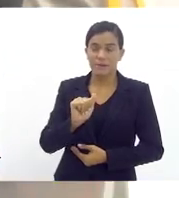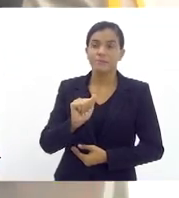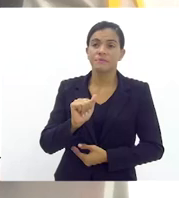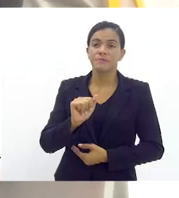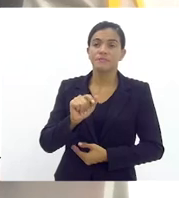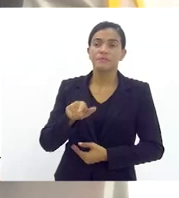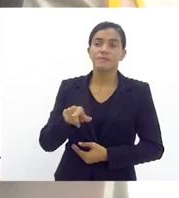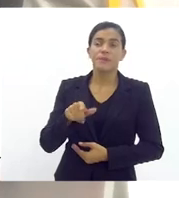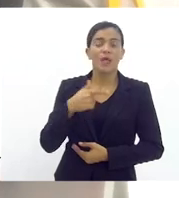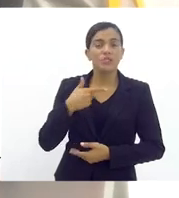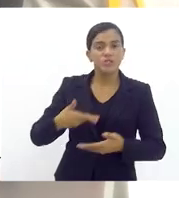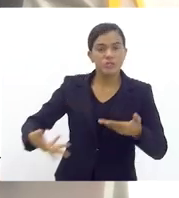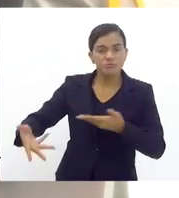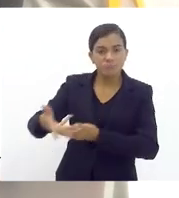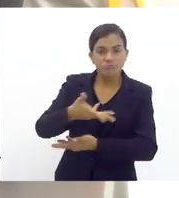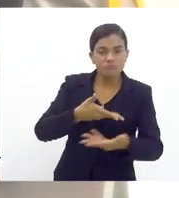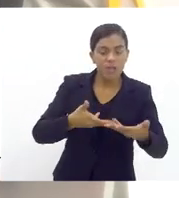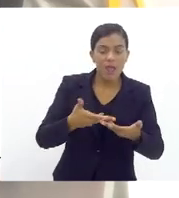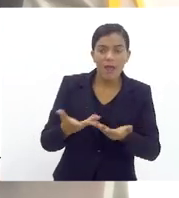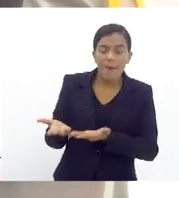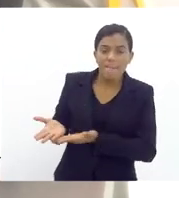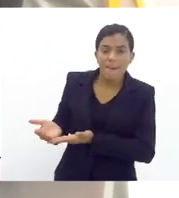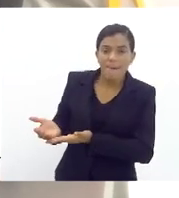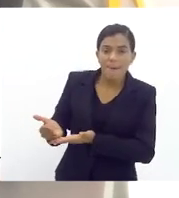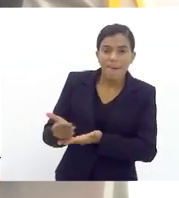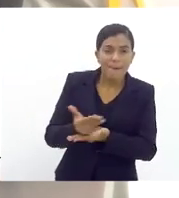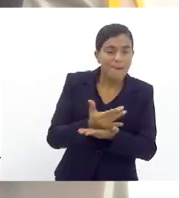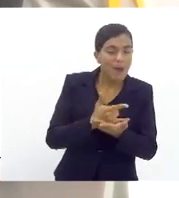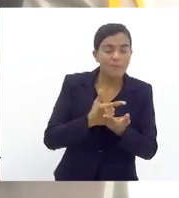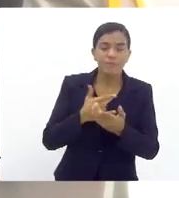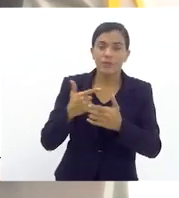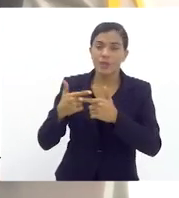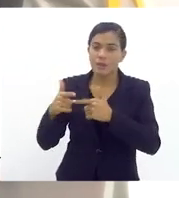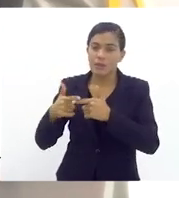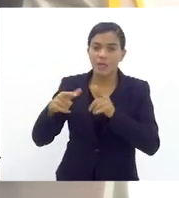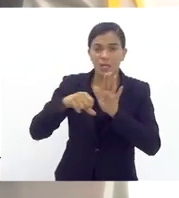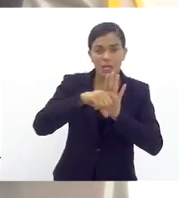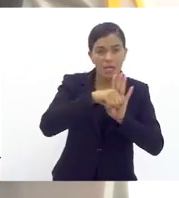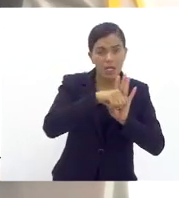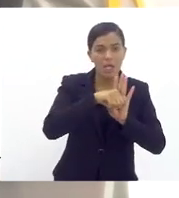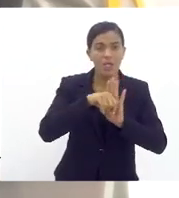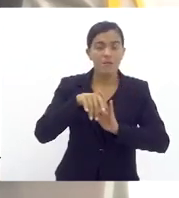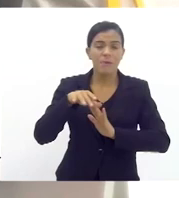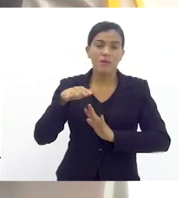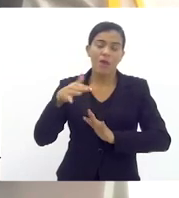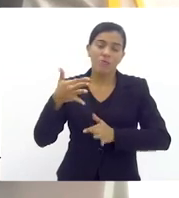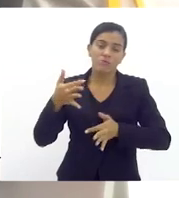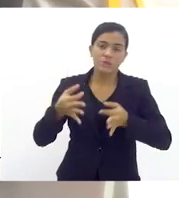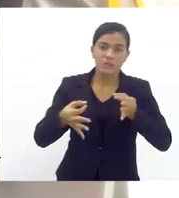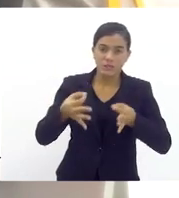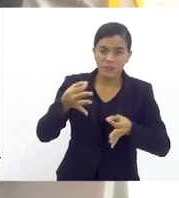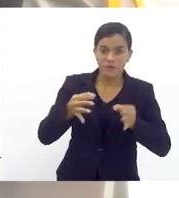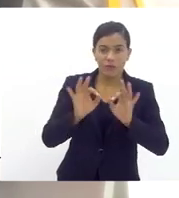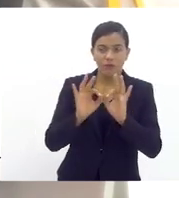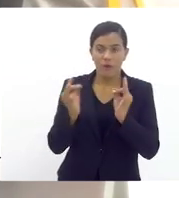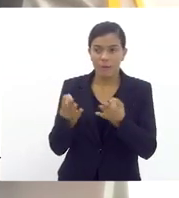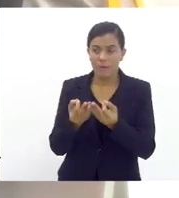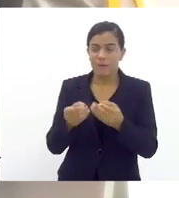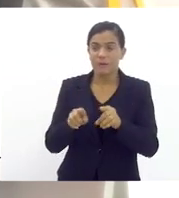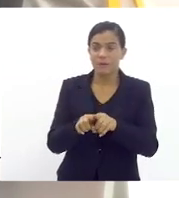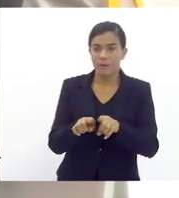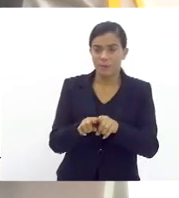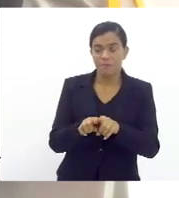a gente lida com todas as demandas no âmbito criminal, civil, família. E